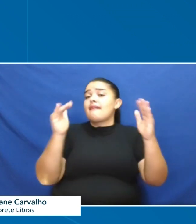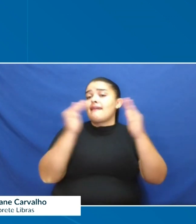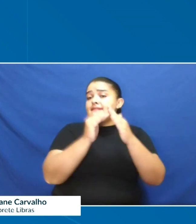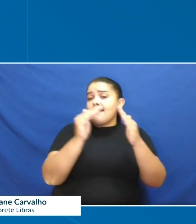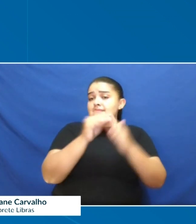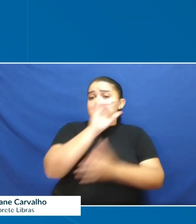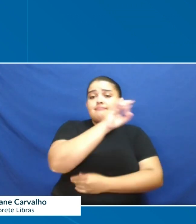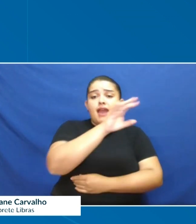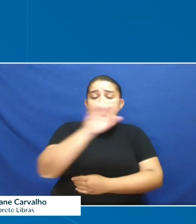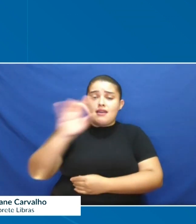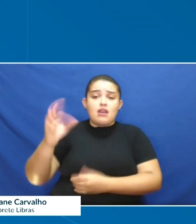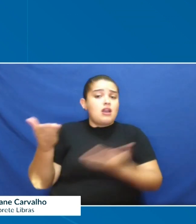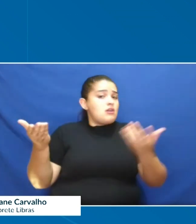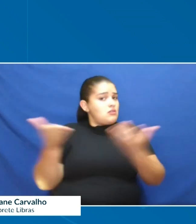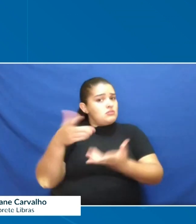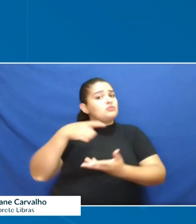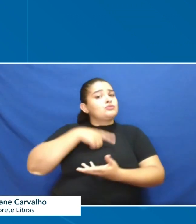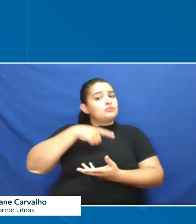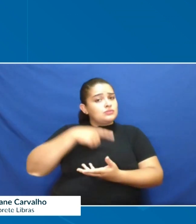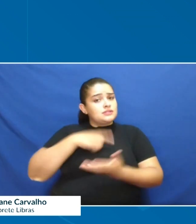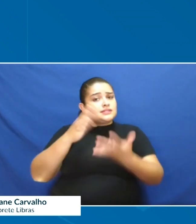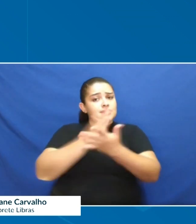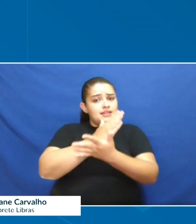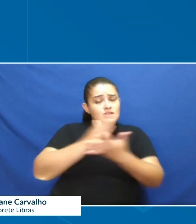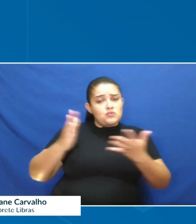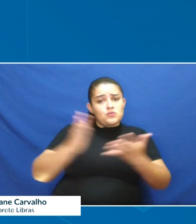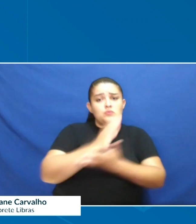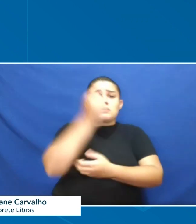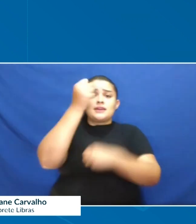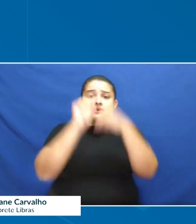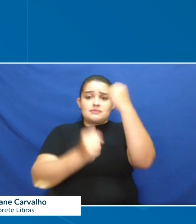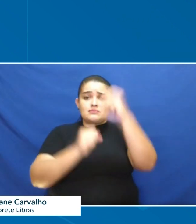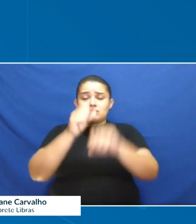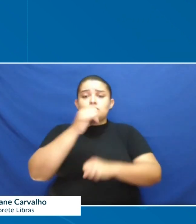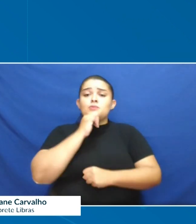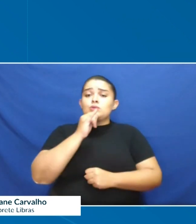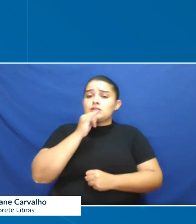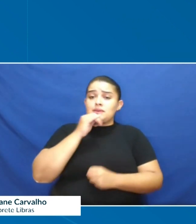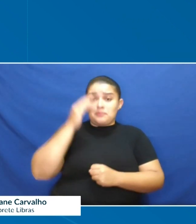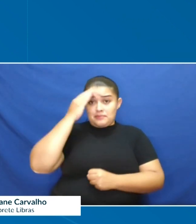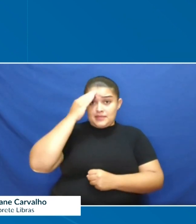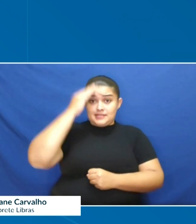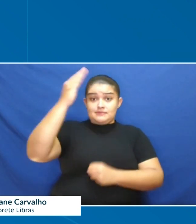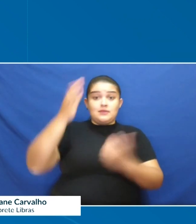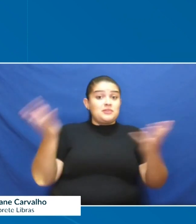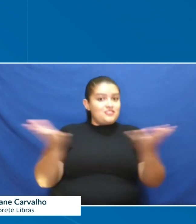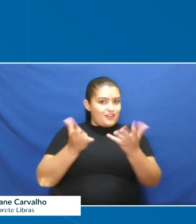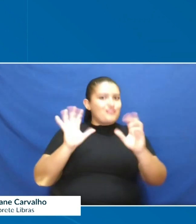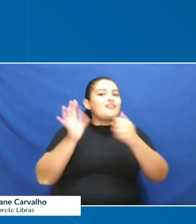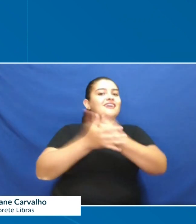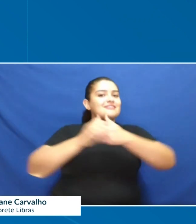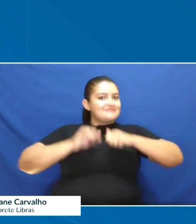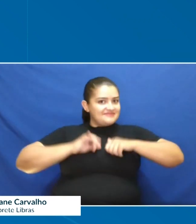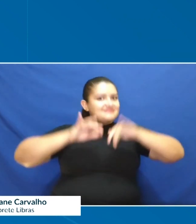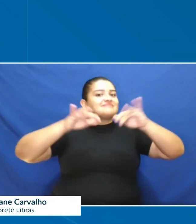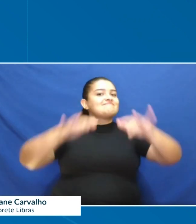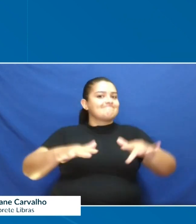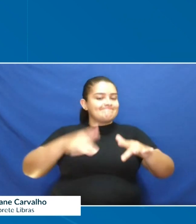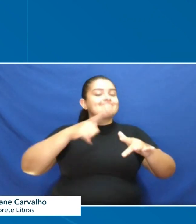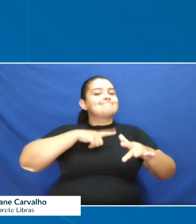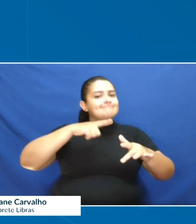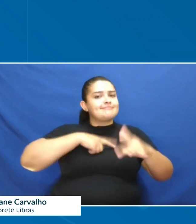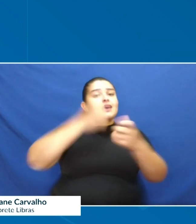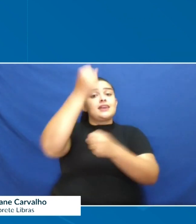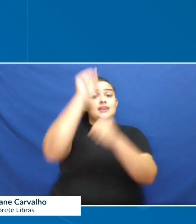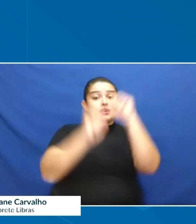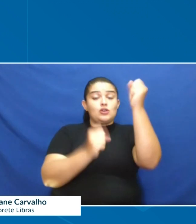Nós temos hoje indústrias que, por exemplo, principalmente agora na pandemia, a gente tem indústrias alimentícias